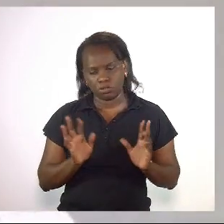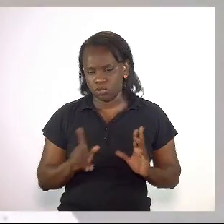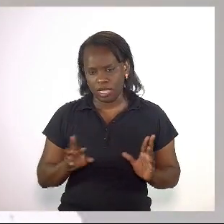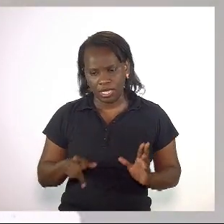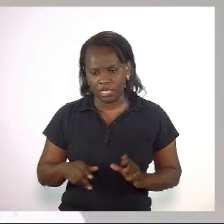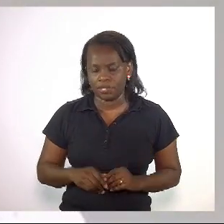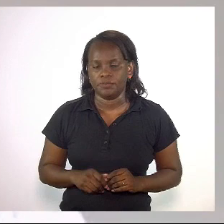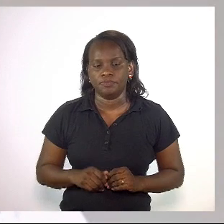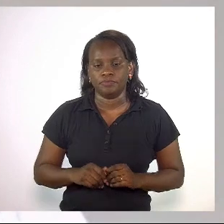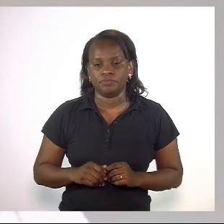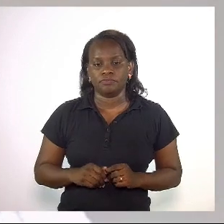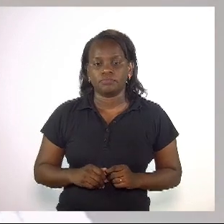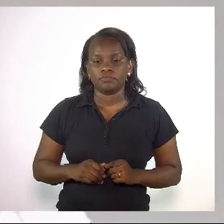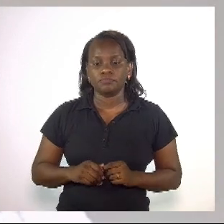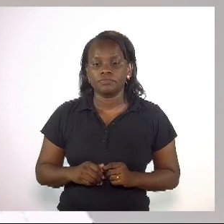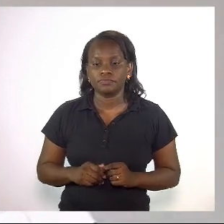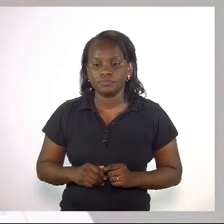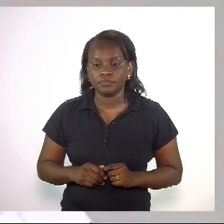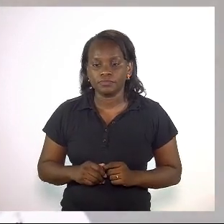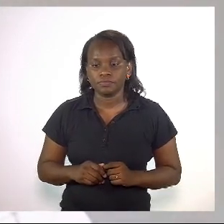executivo estadual.